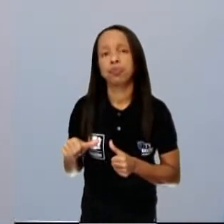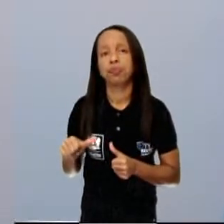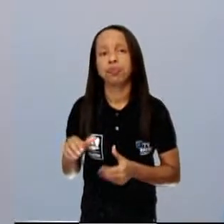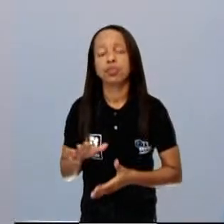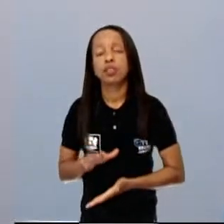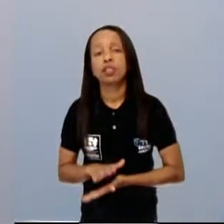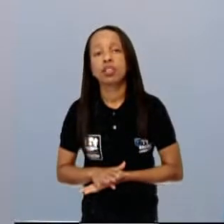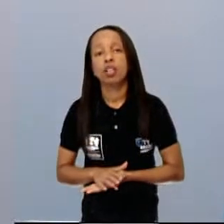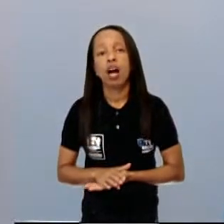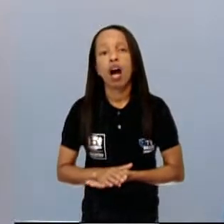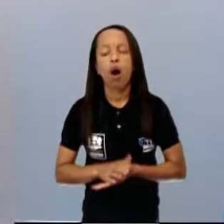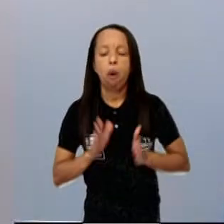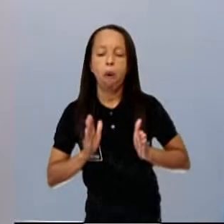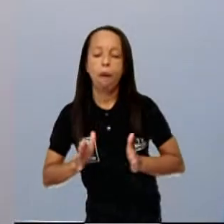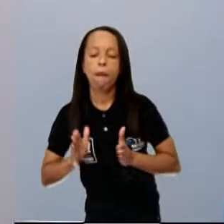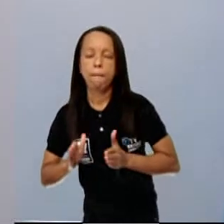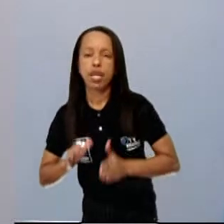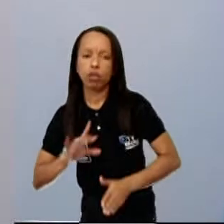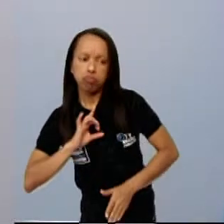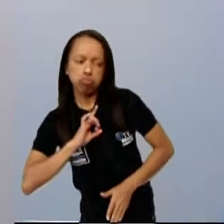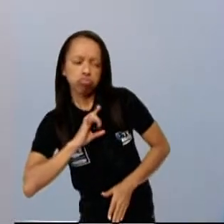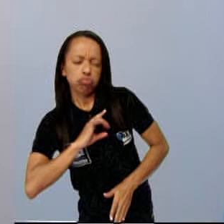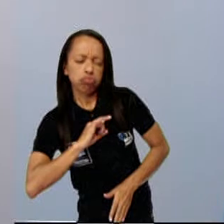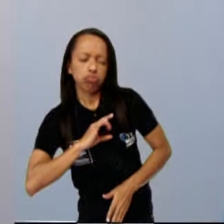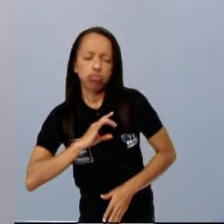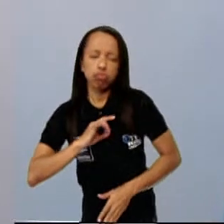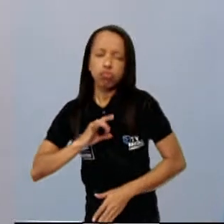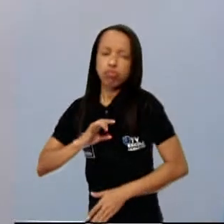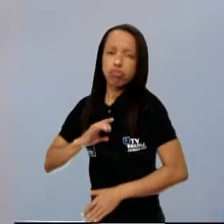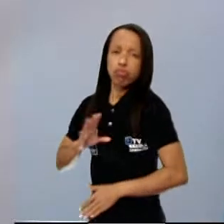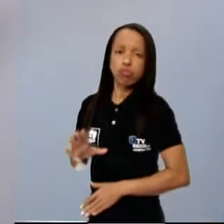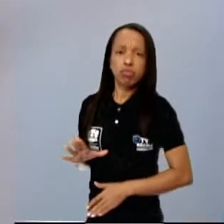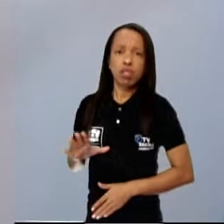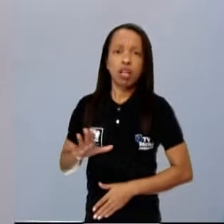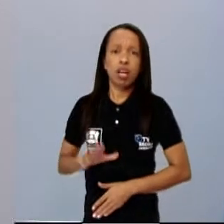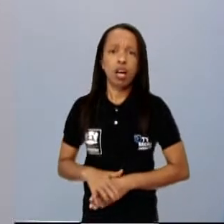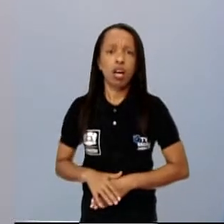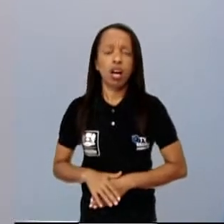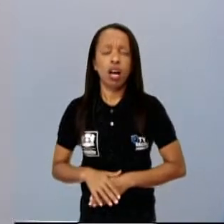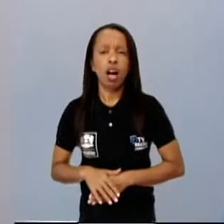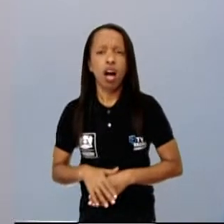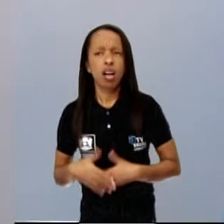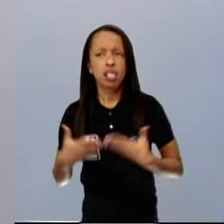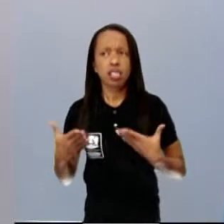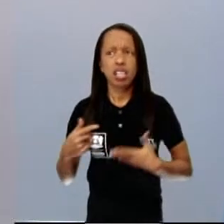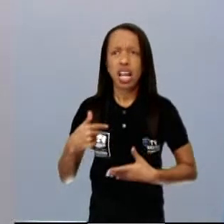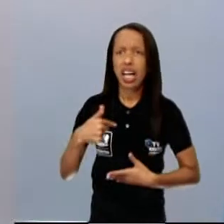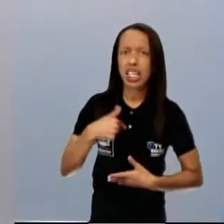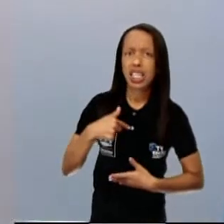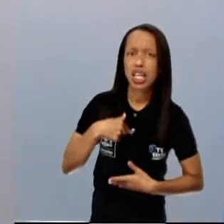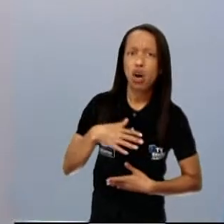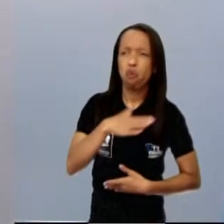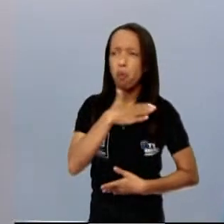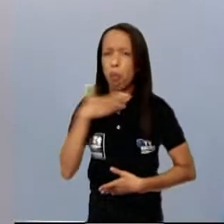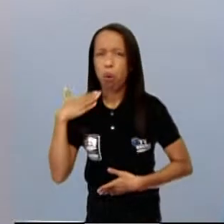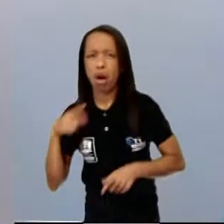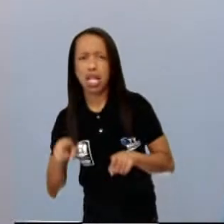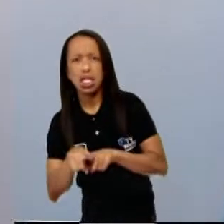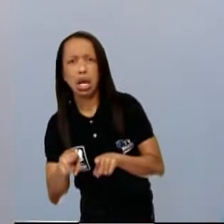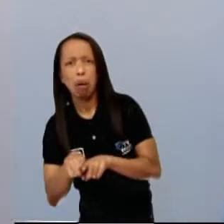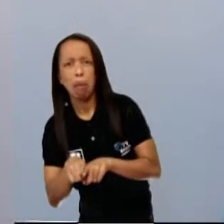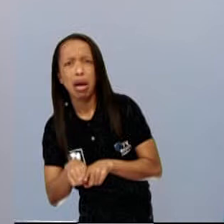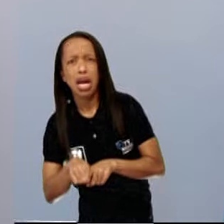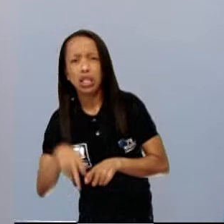terror. Terror por quê? Porque todo mundo estava aterrorizado. Será que vai ser eu o próximo cara que vai perder a cabeça? Então,